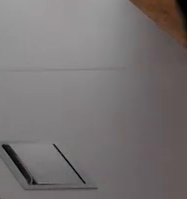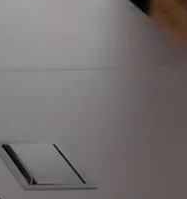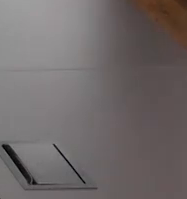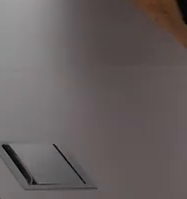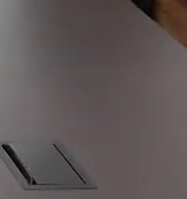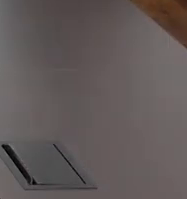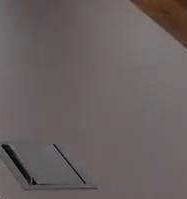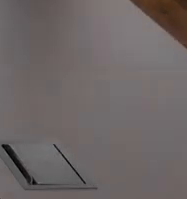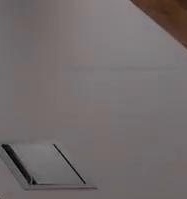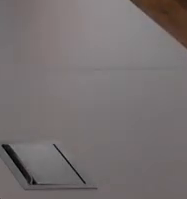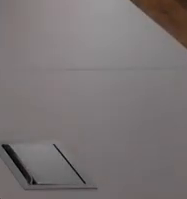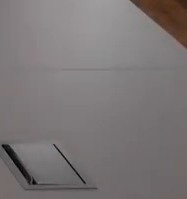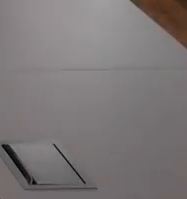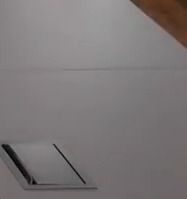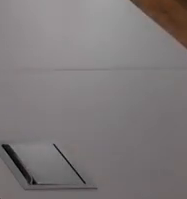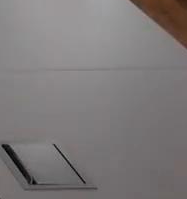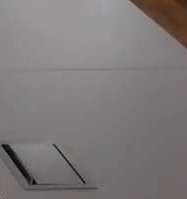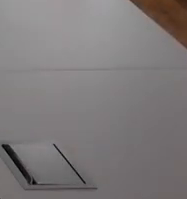minutos